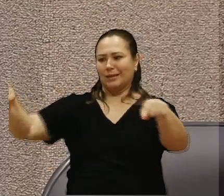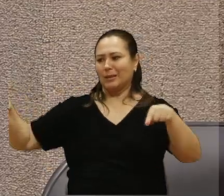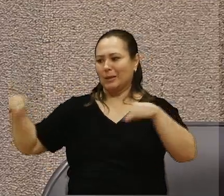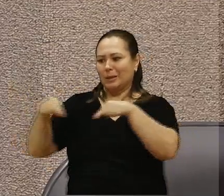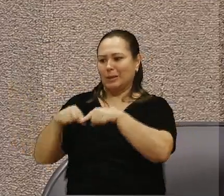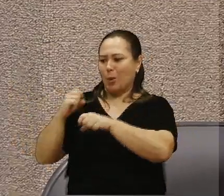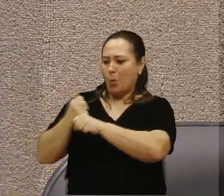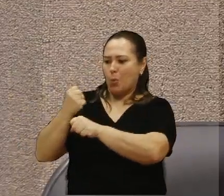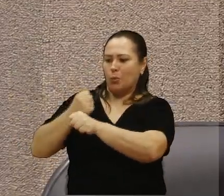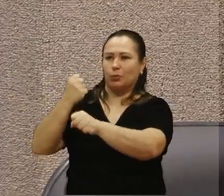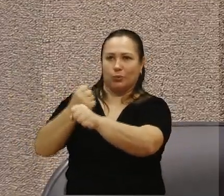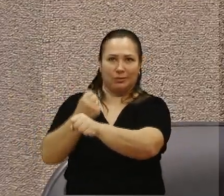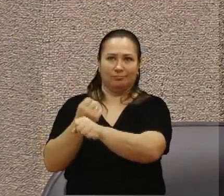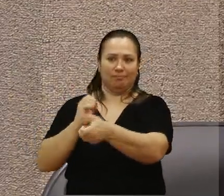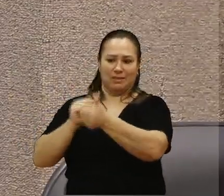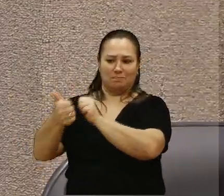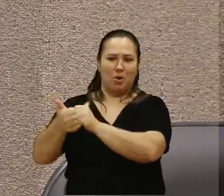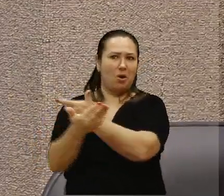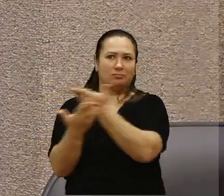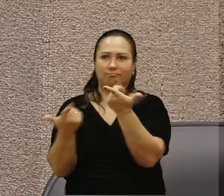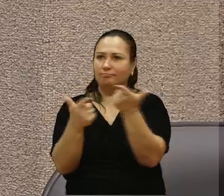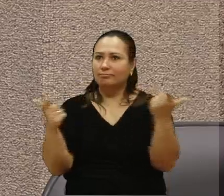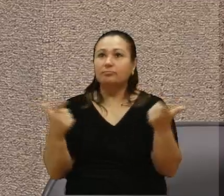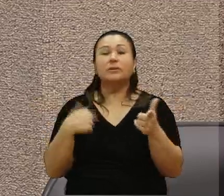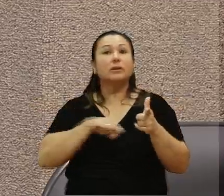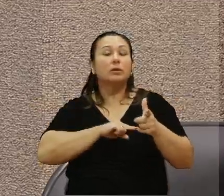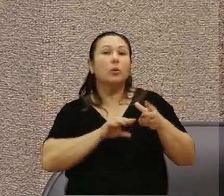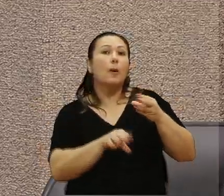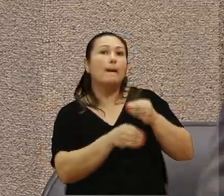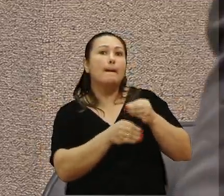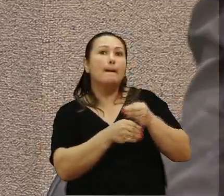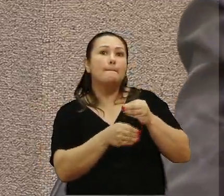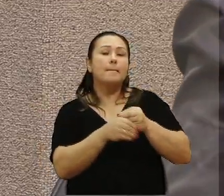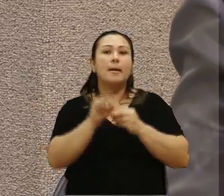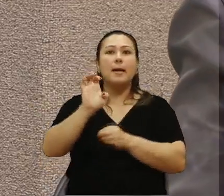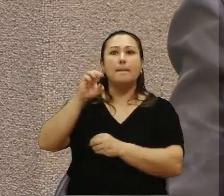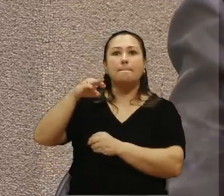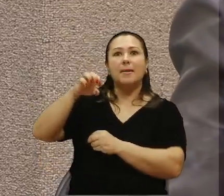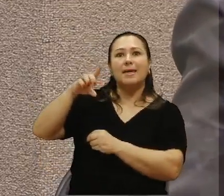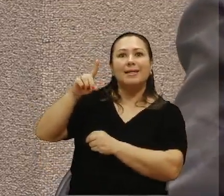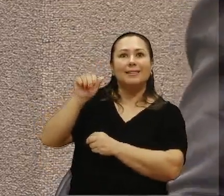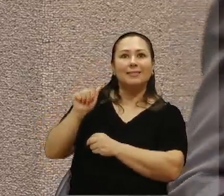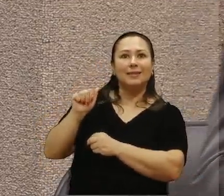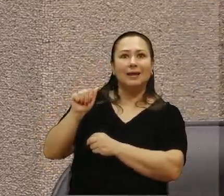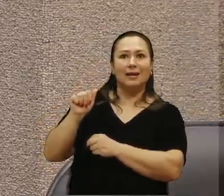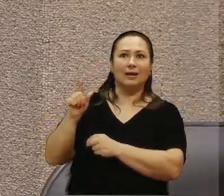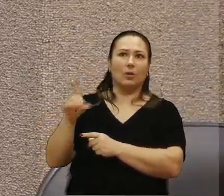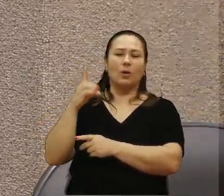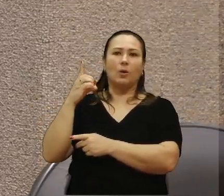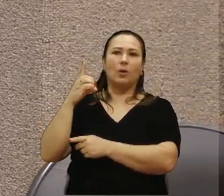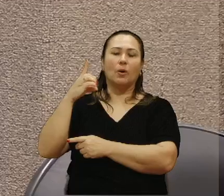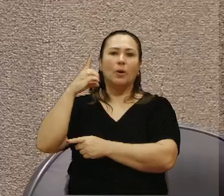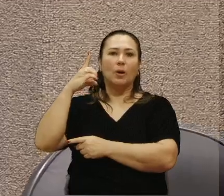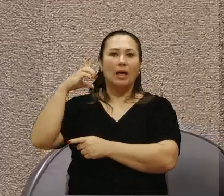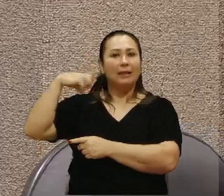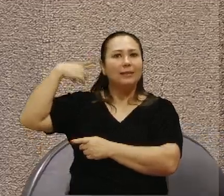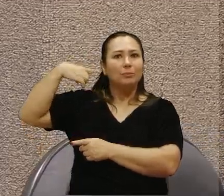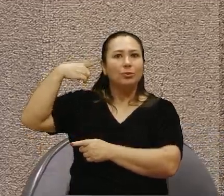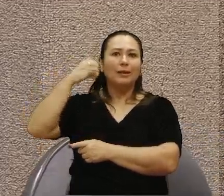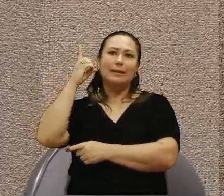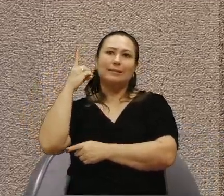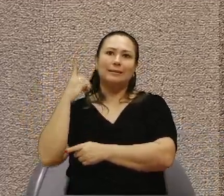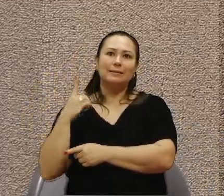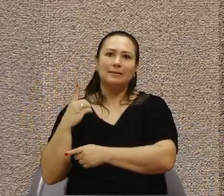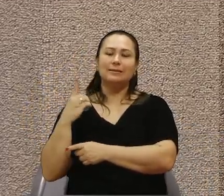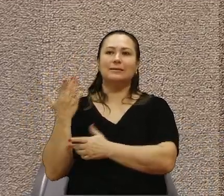Então, as emendas, em especial, quero falar das emendas da deputada Denise, e caiu o